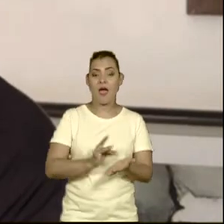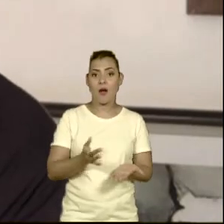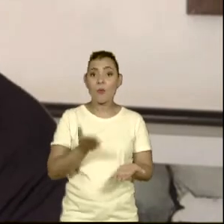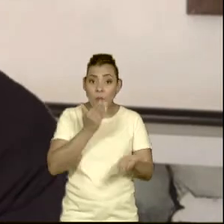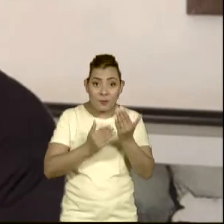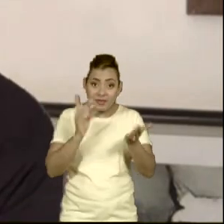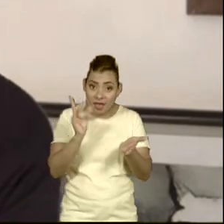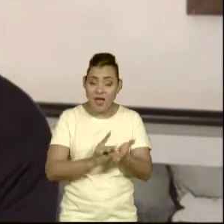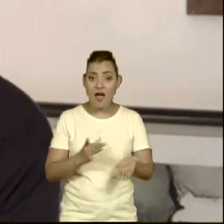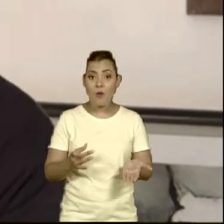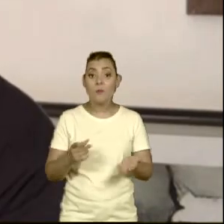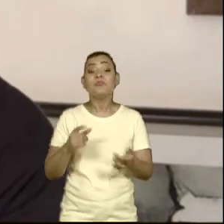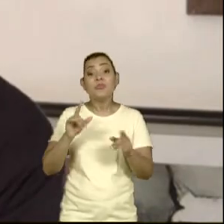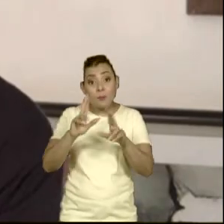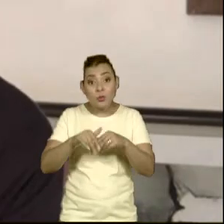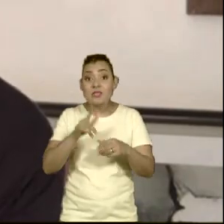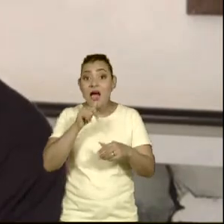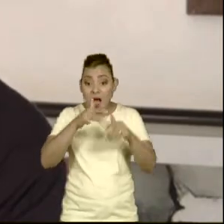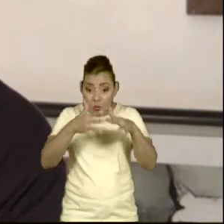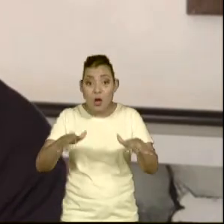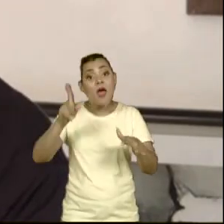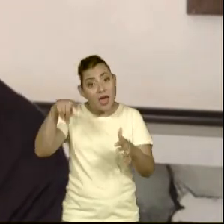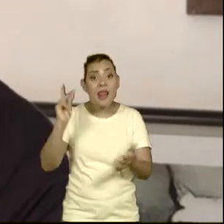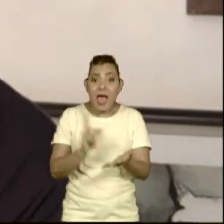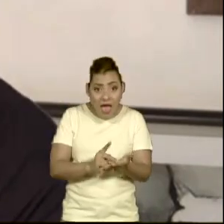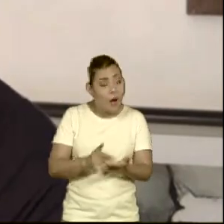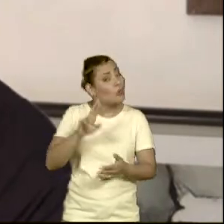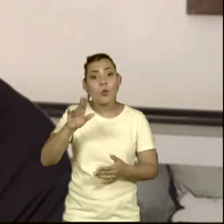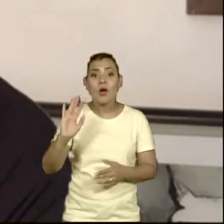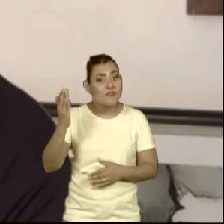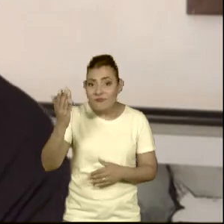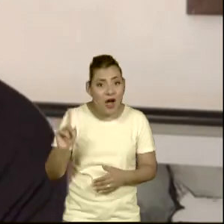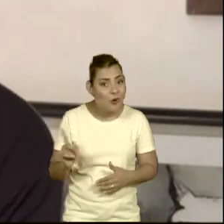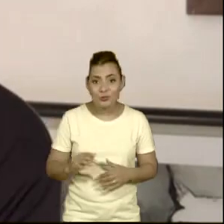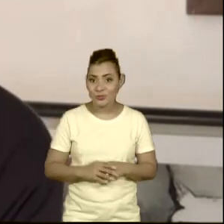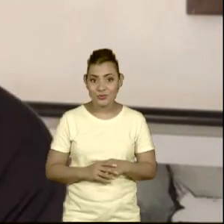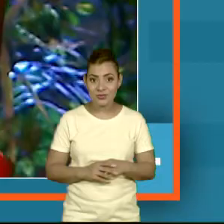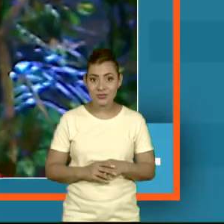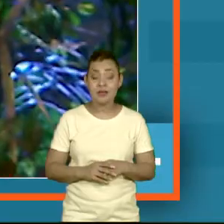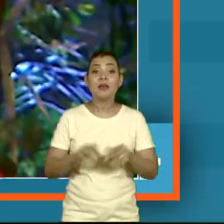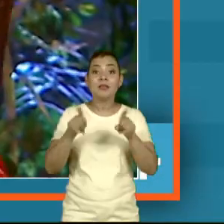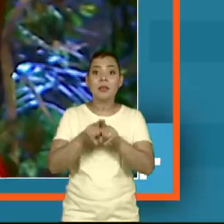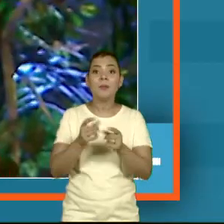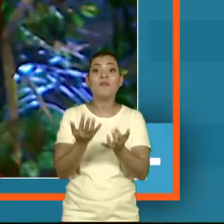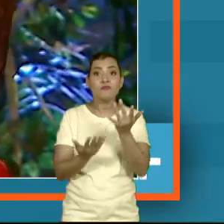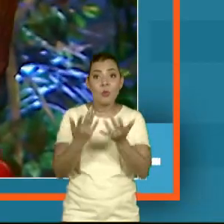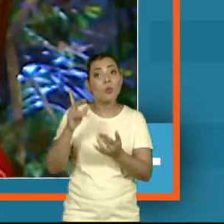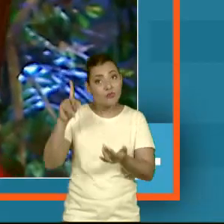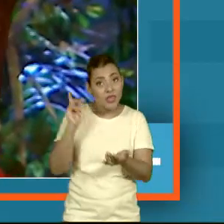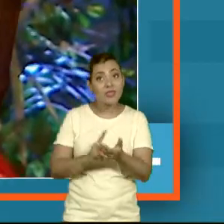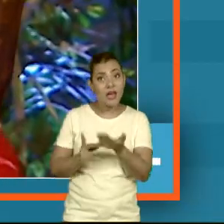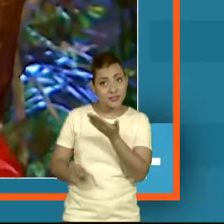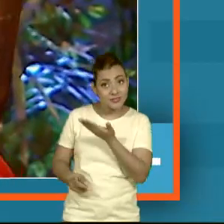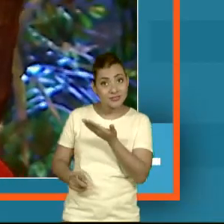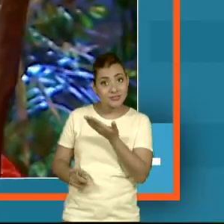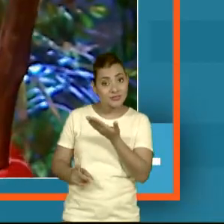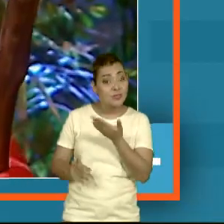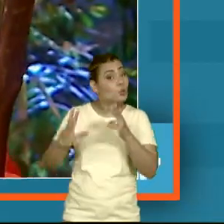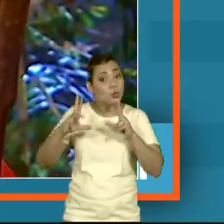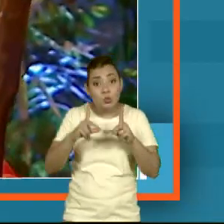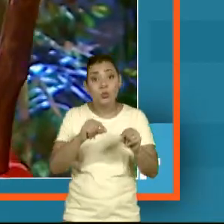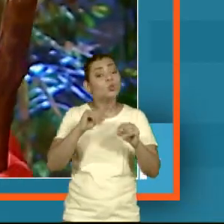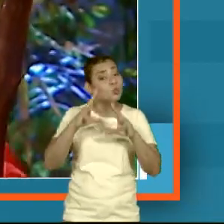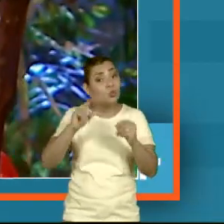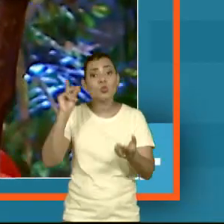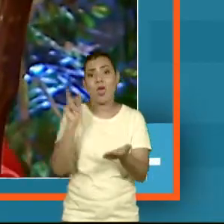verdade. Quando a gente falava de águas e líquidos, eram líquidos e águas de verdade. Quando a gente falava de fogo, era fogo de verdade. Então, se você